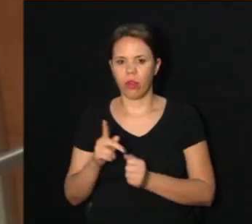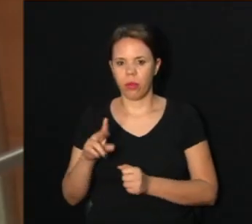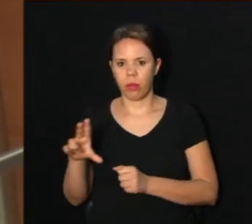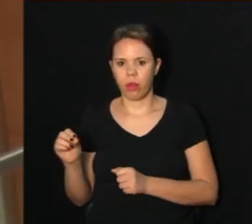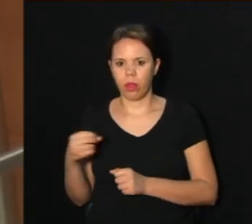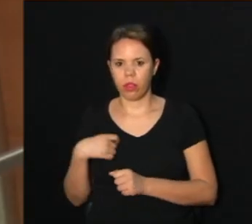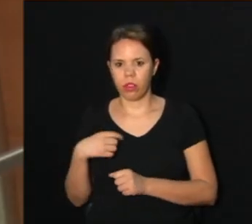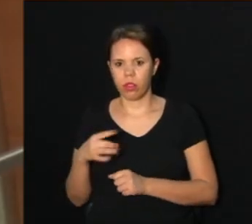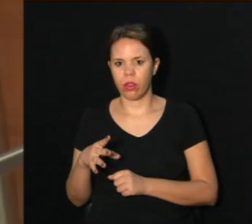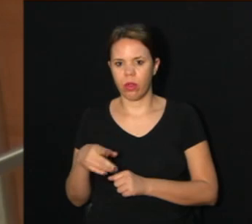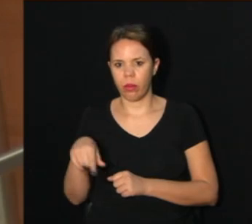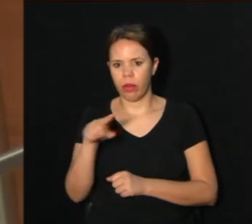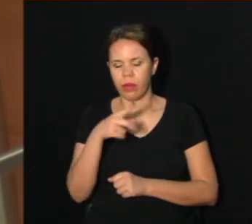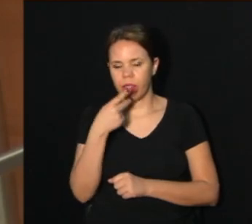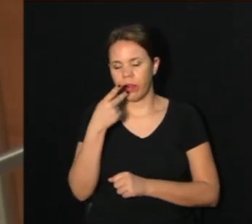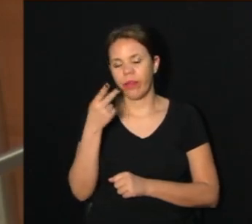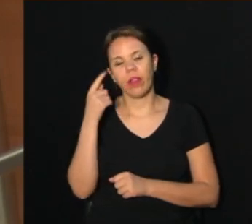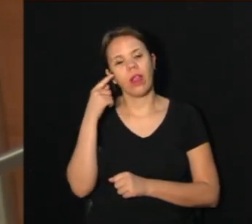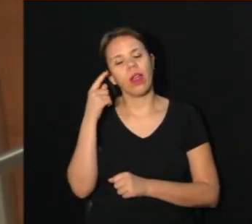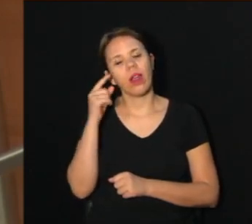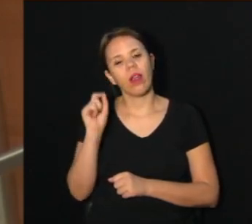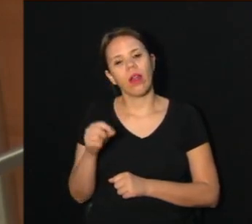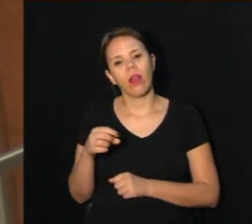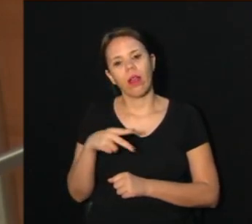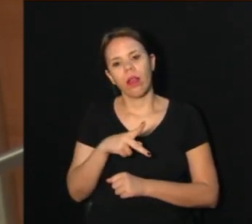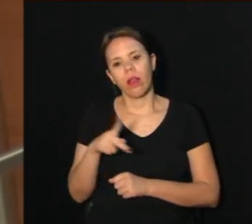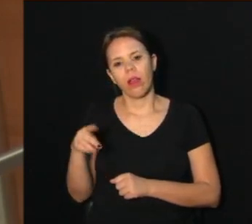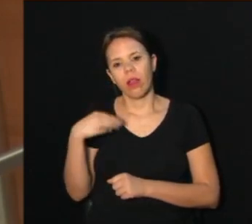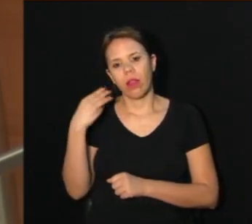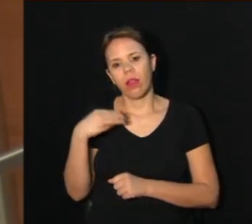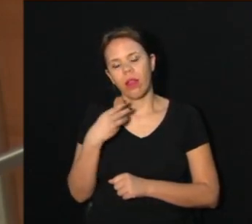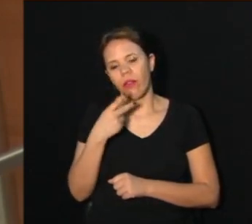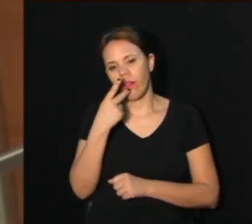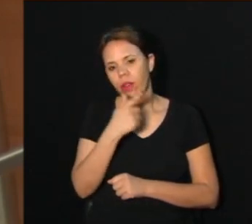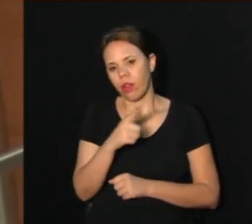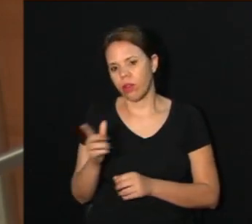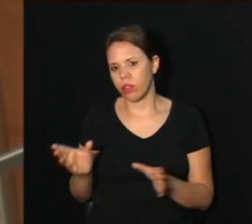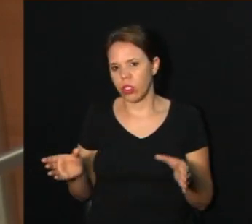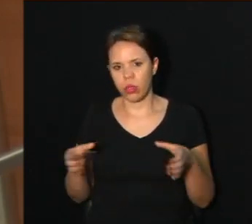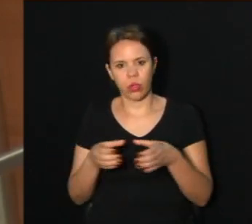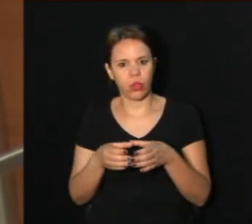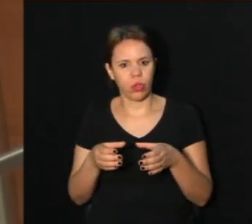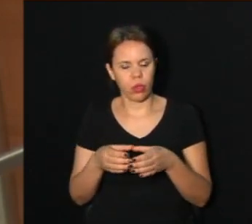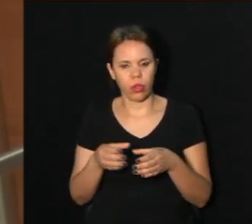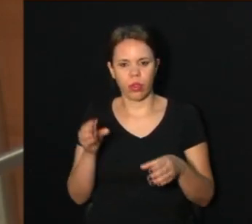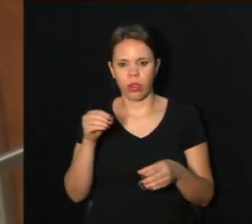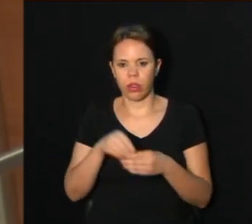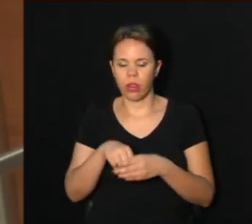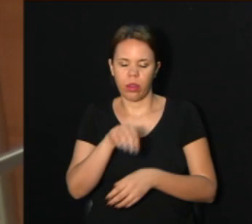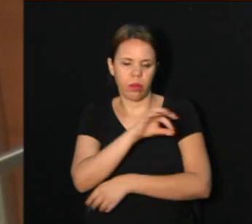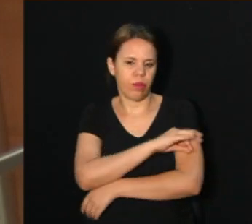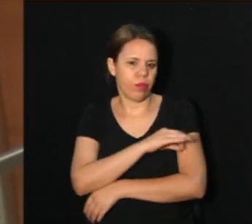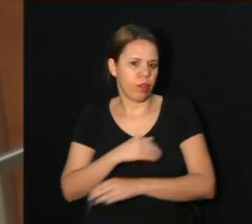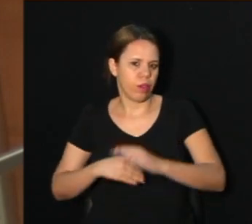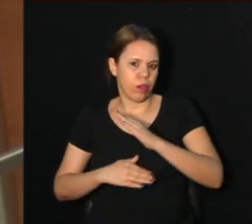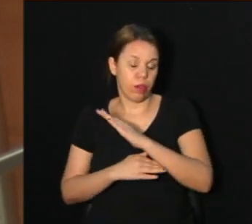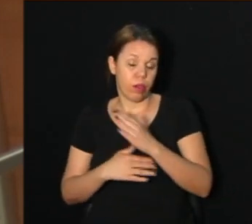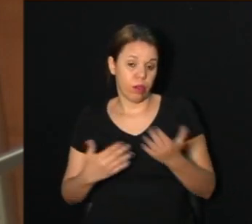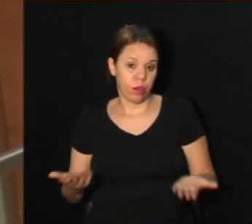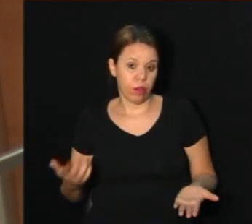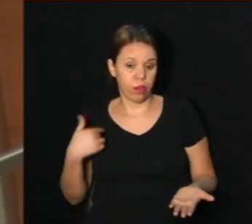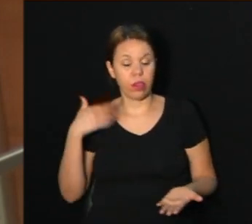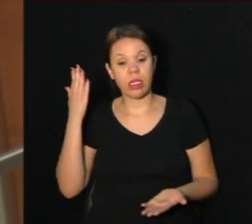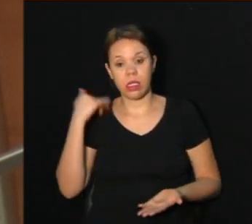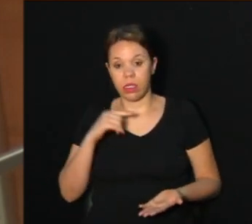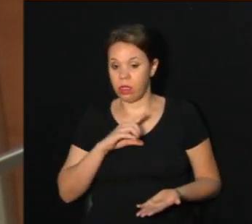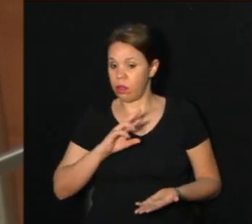observação para vocês aqui. O presidente Marcos Bernardelli disse que não tem grupos, né, dentro da prefeitura, da Câmara. E a gente sabe